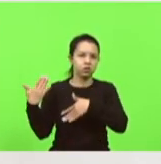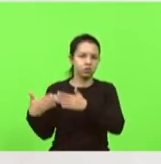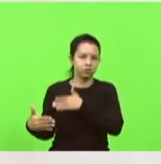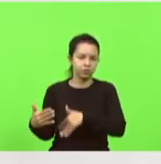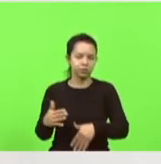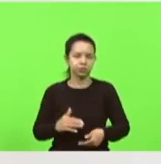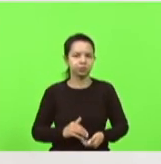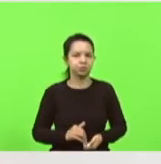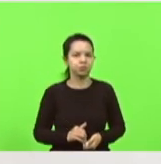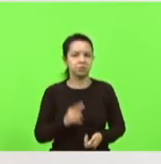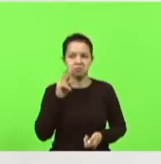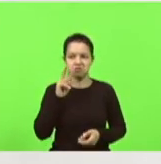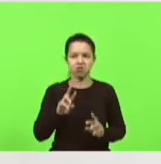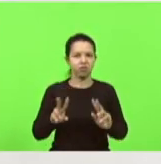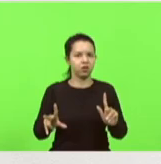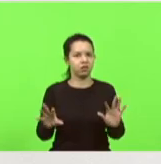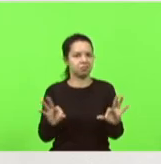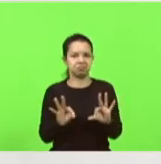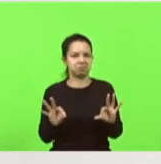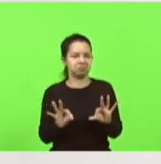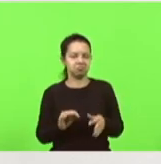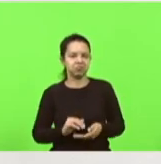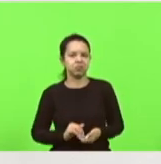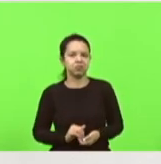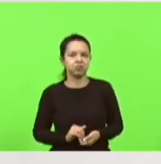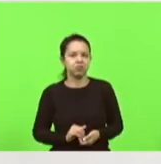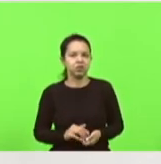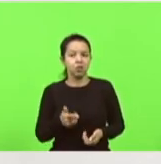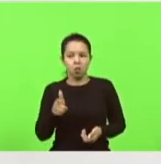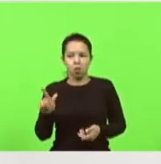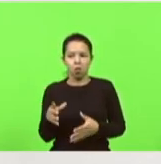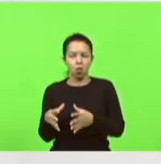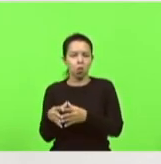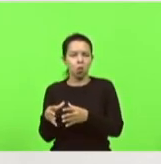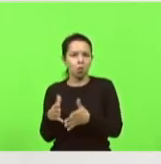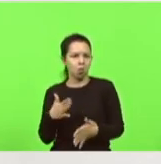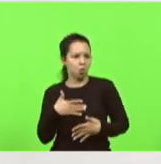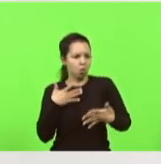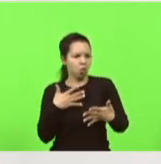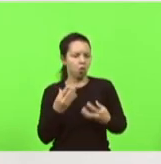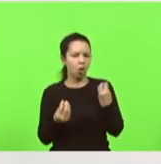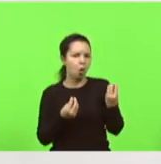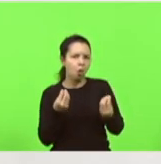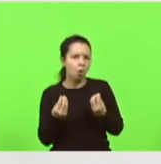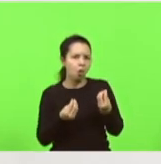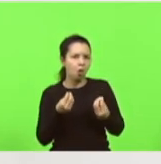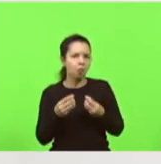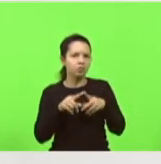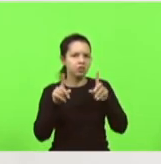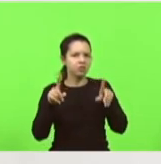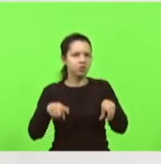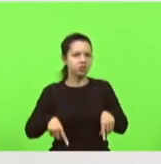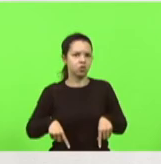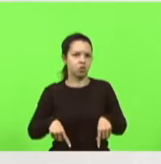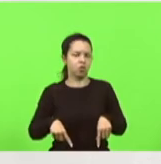vi diferença nenhuma. E outro grupo, surpreso, falou assim: como assim os servidores vão parar de fazer home office? Eu falei: lembra